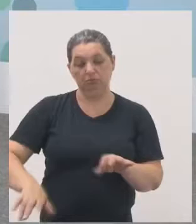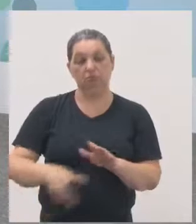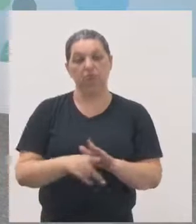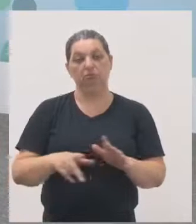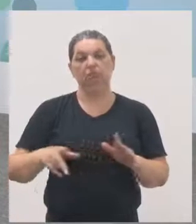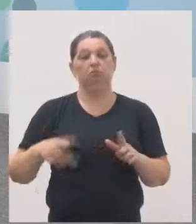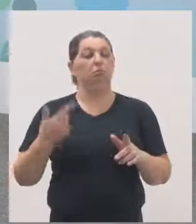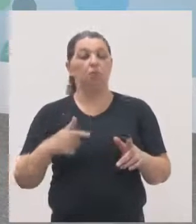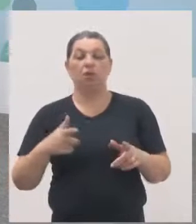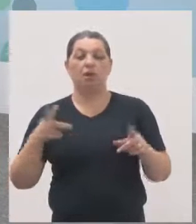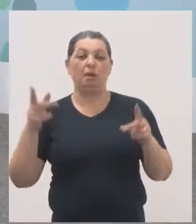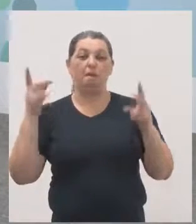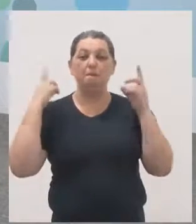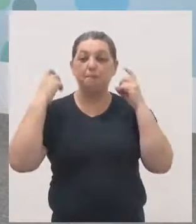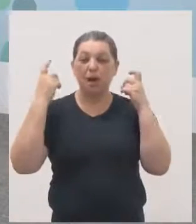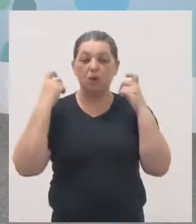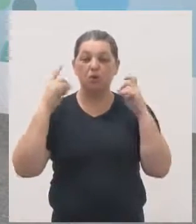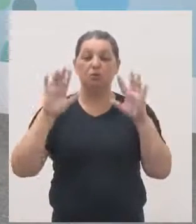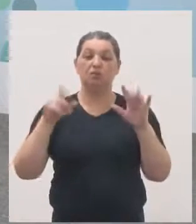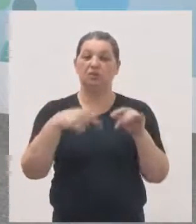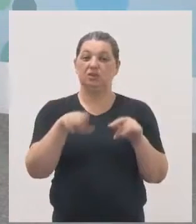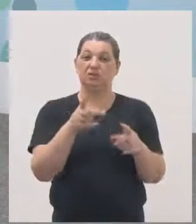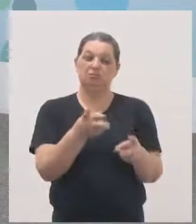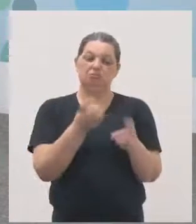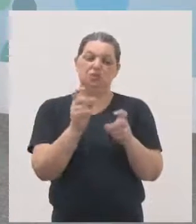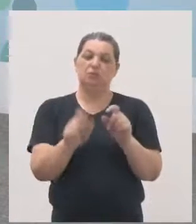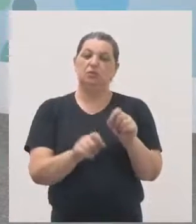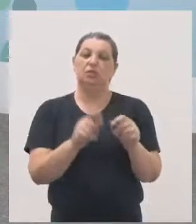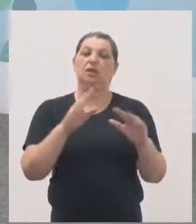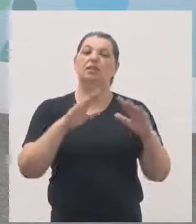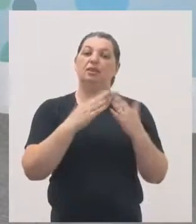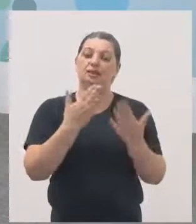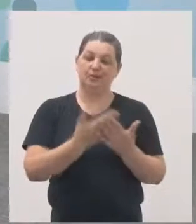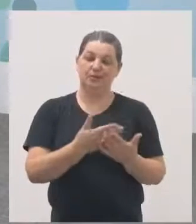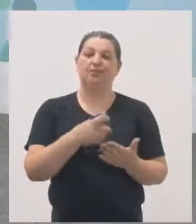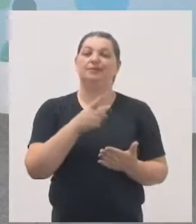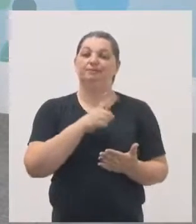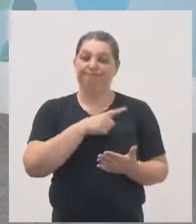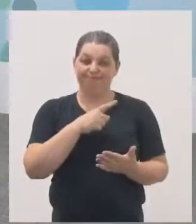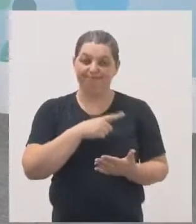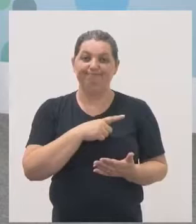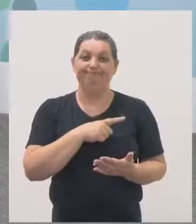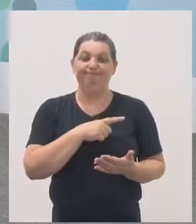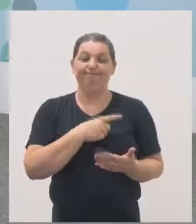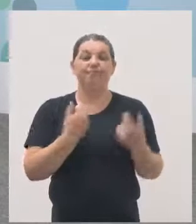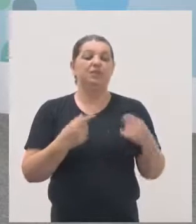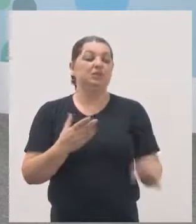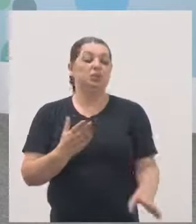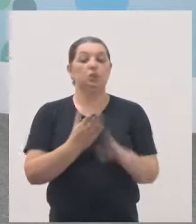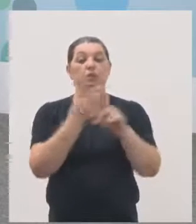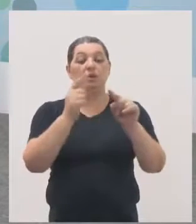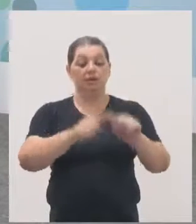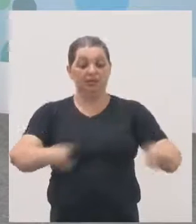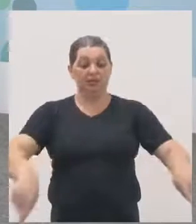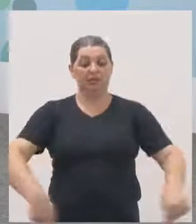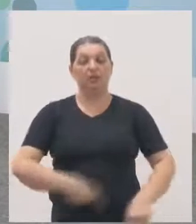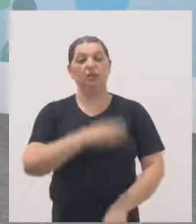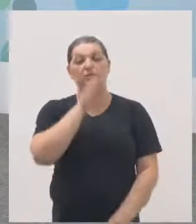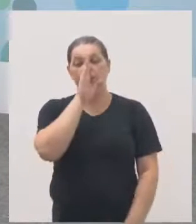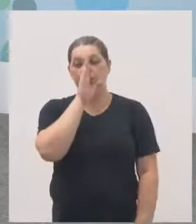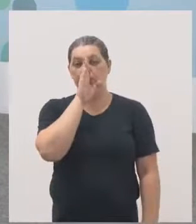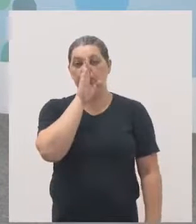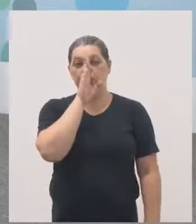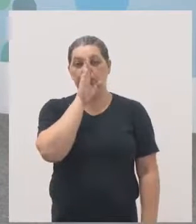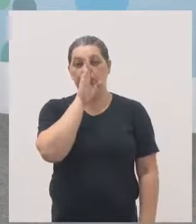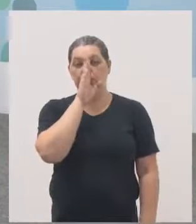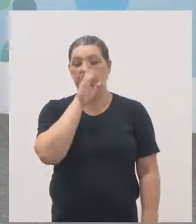muito barulho. Mas vocês vão perceber que na escola vocês vão ter que encontrar uma sala assim muito